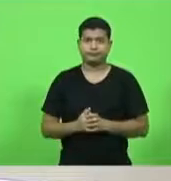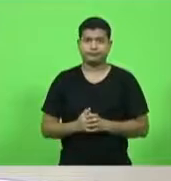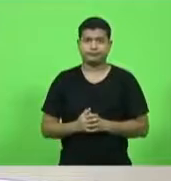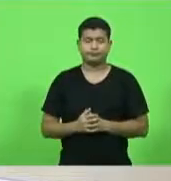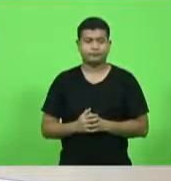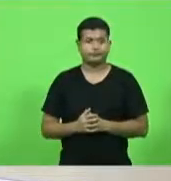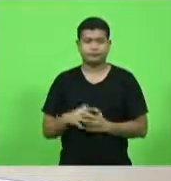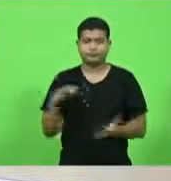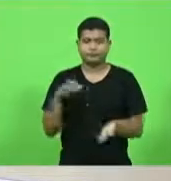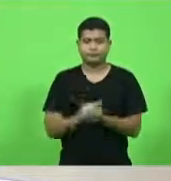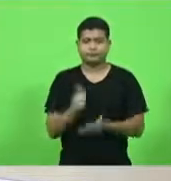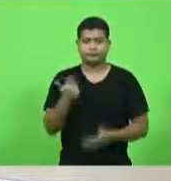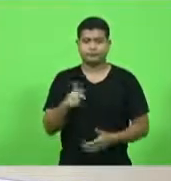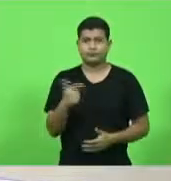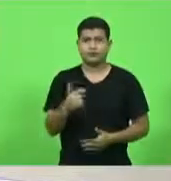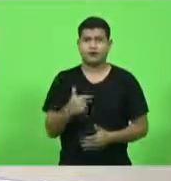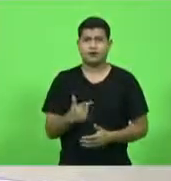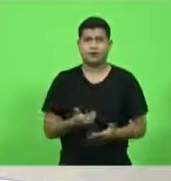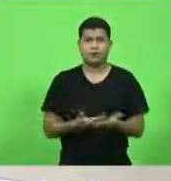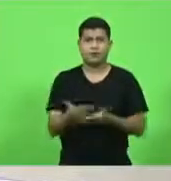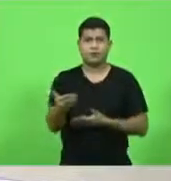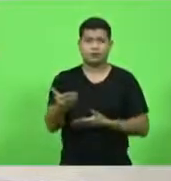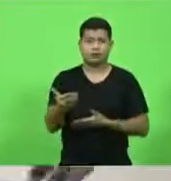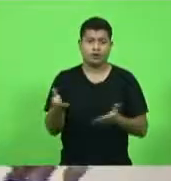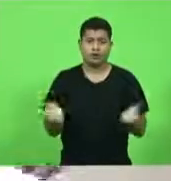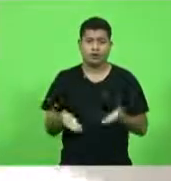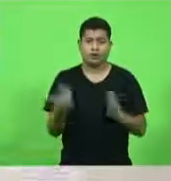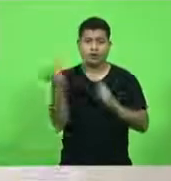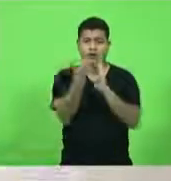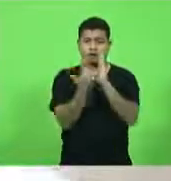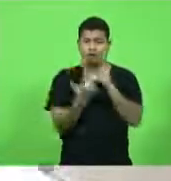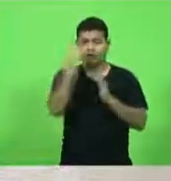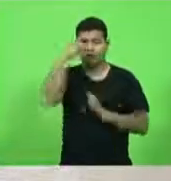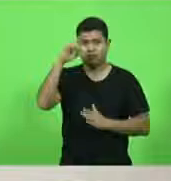Não havendo ninguém inscrito, passaremos então à ordem do dia.